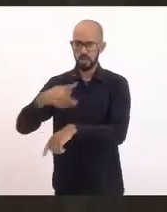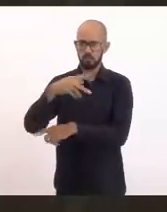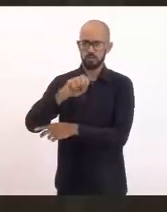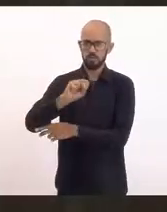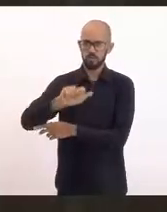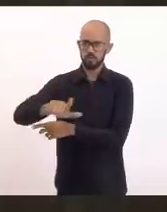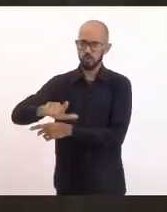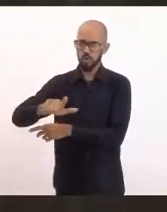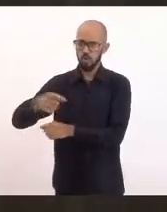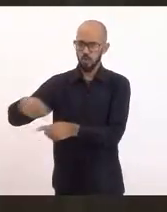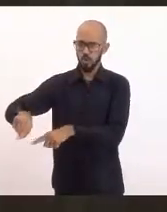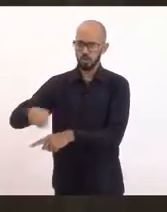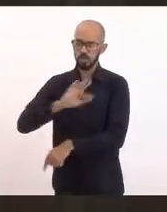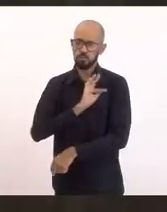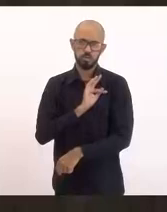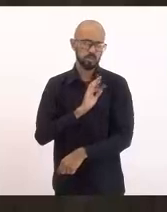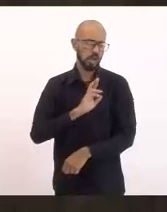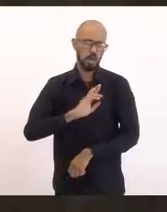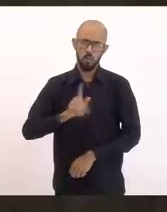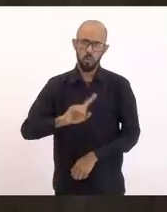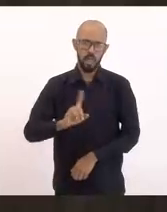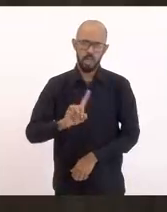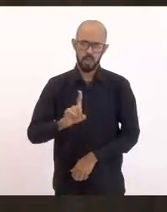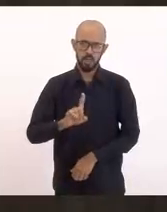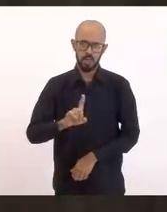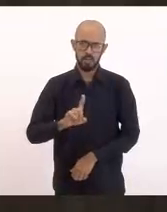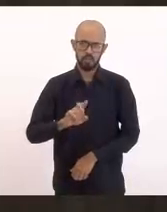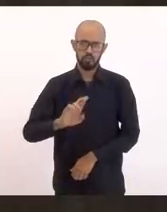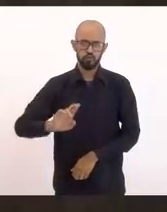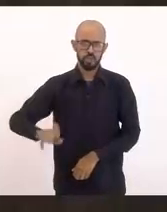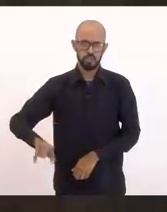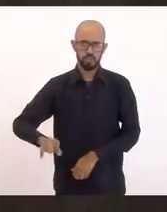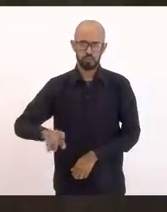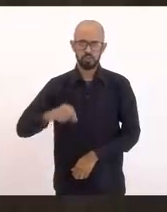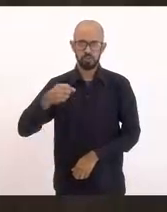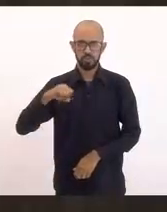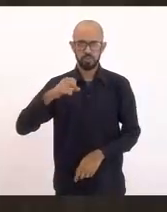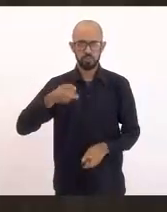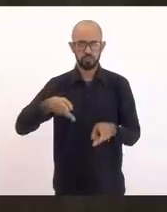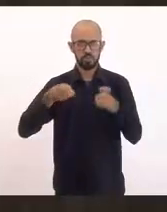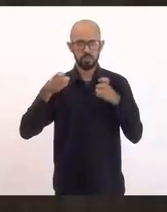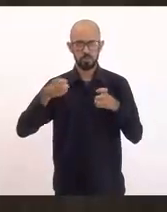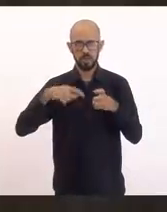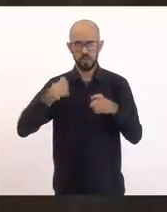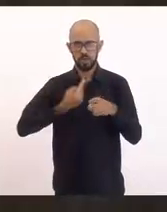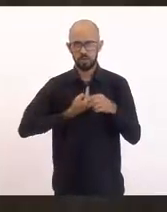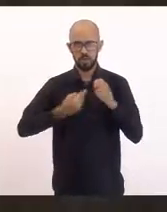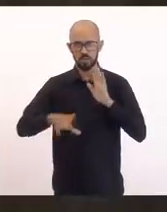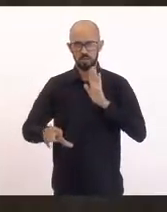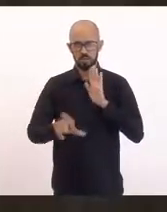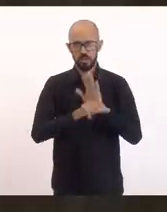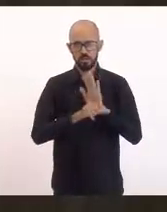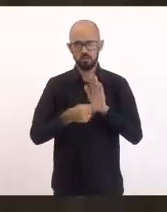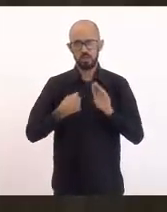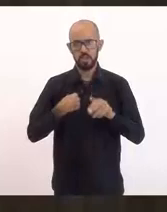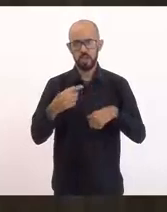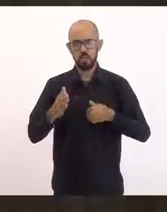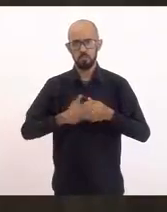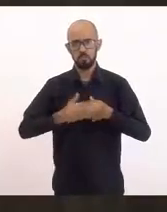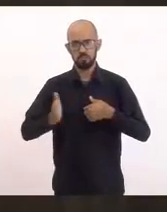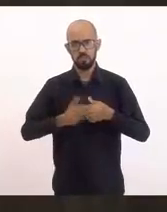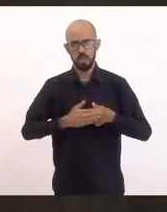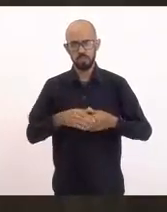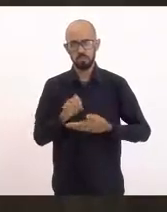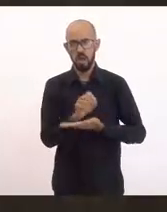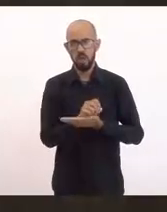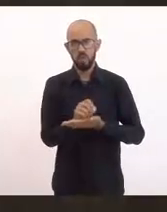contra policiais, não é contra servidor público. Pelo contrário, se vocês olharem as nossas leis, fui eu, sou eu a